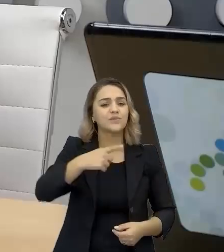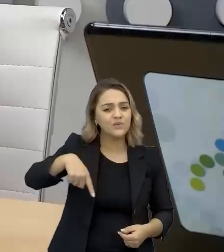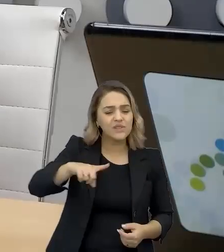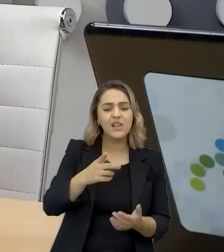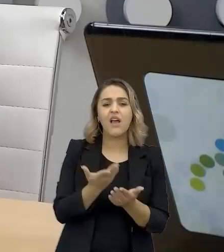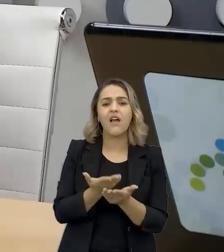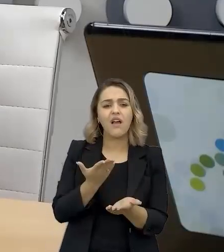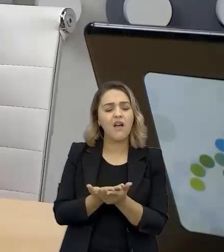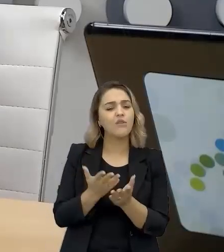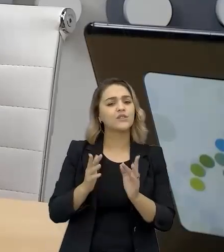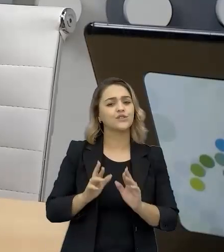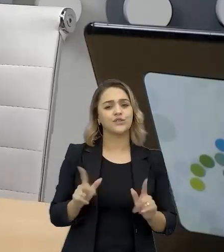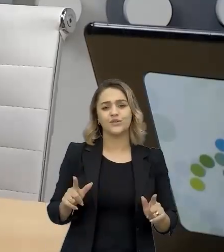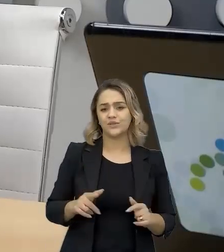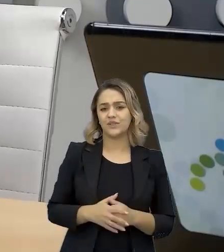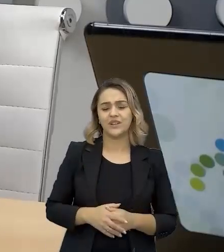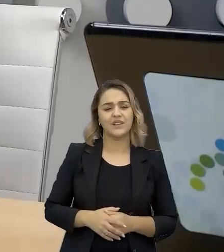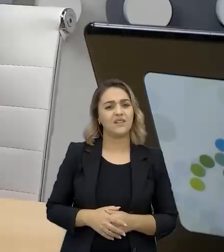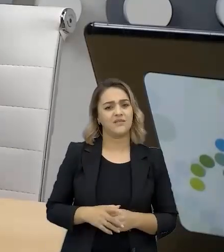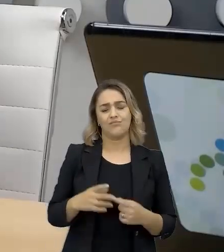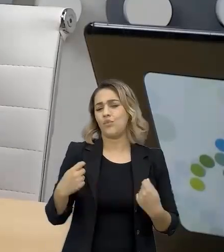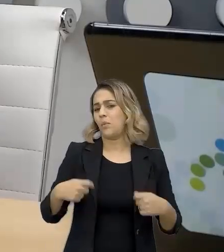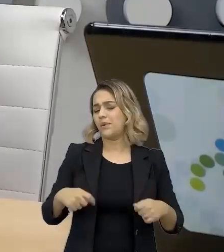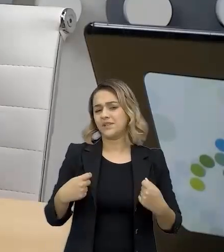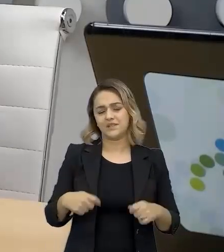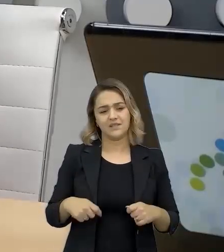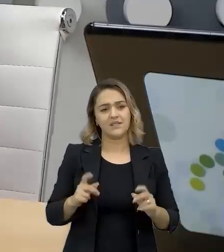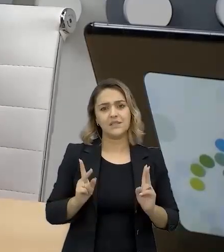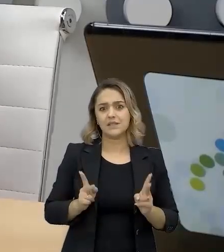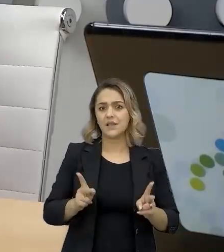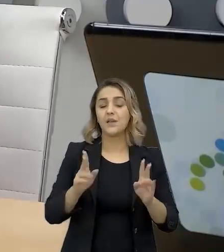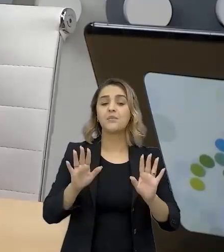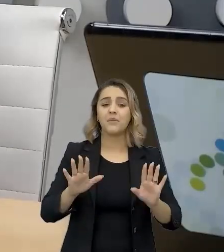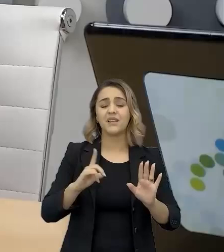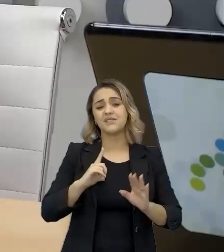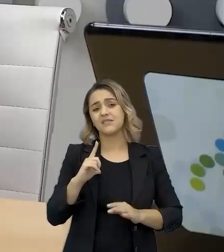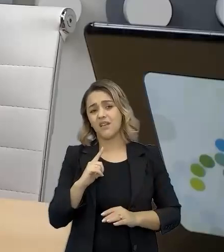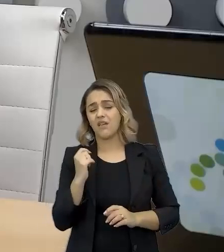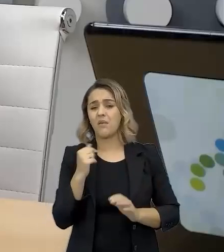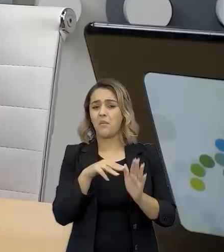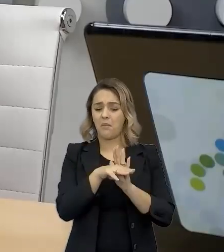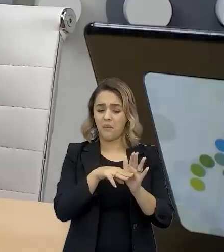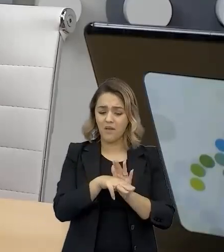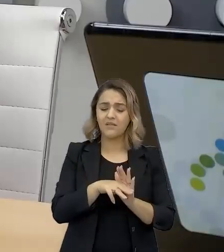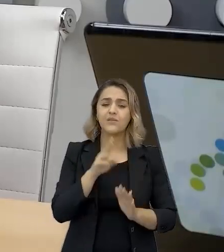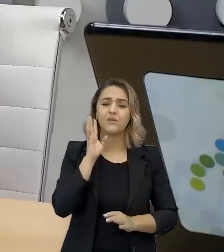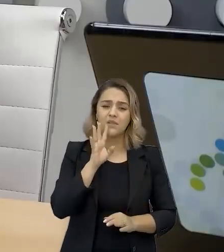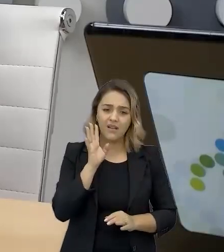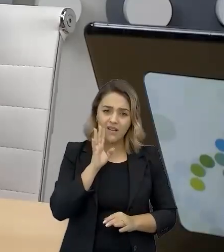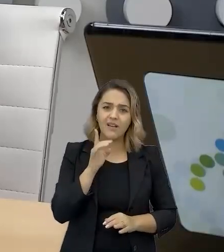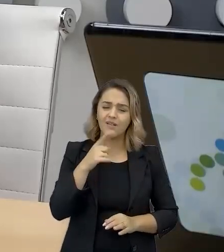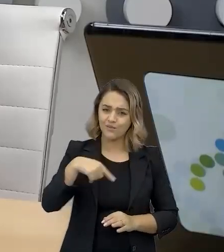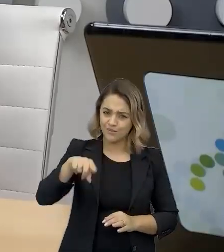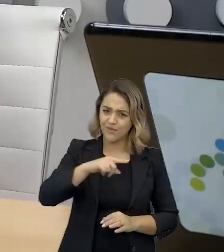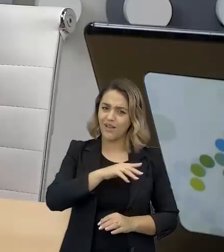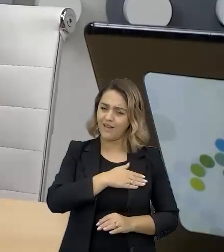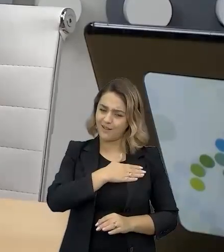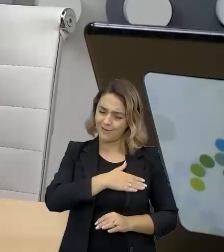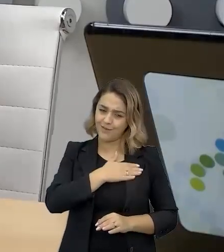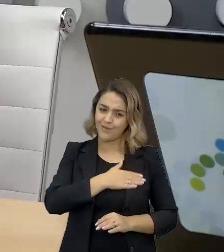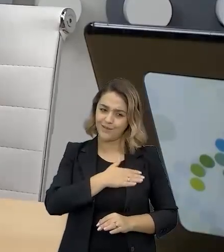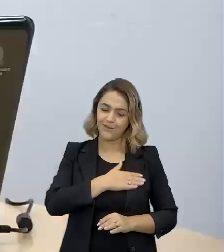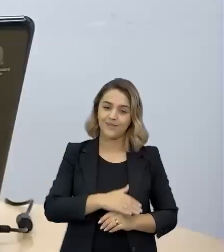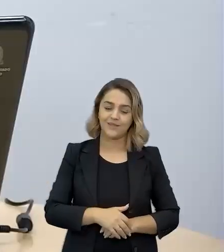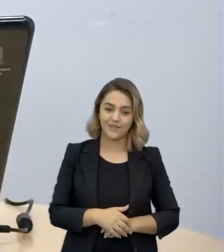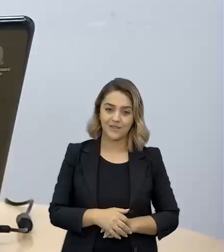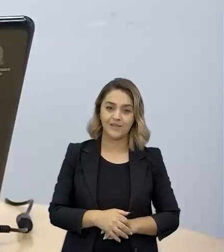aula diferenciada. Não precisa fazer sempre também, né? Mas tem umas metodologias muito bacanas que os alunos vão gostar bastante, eu acredito.